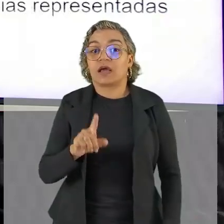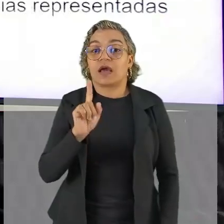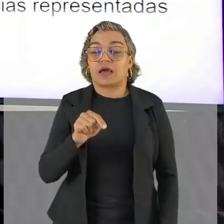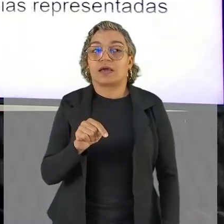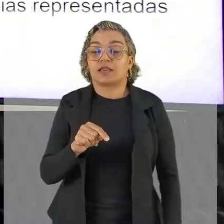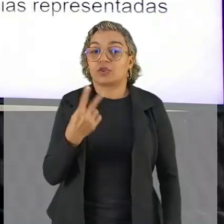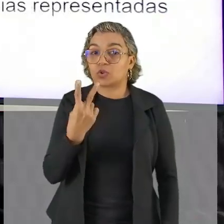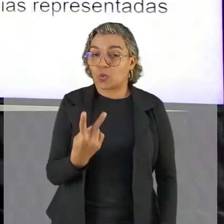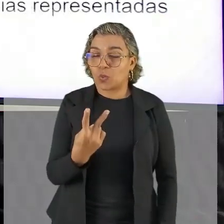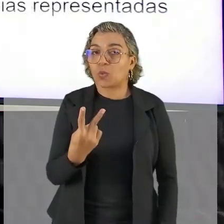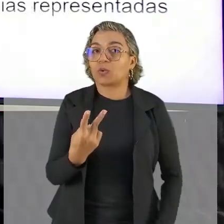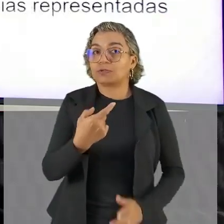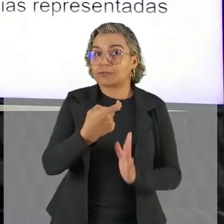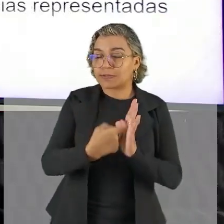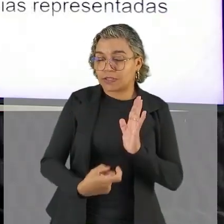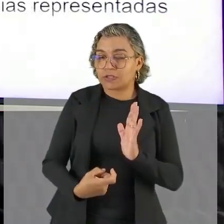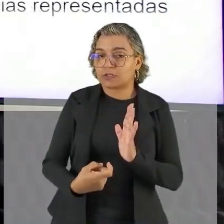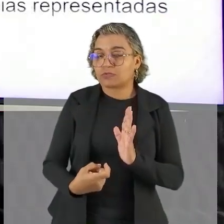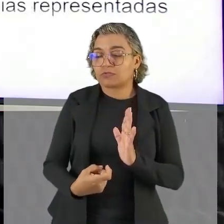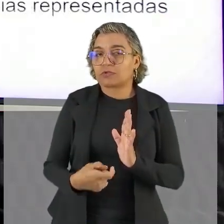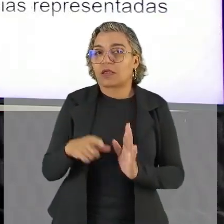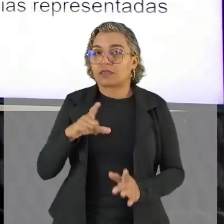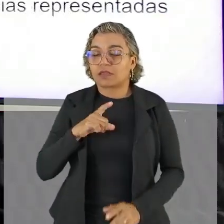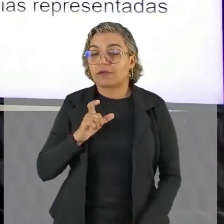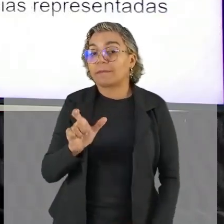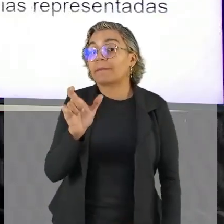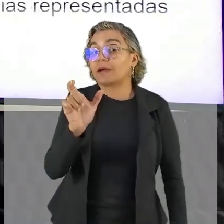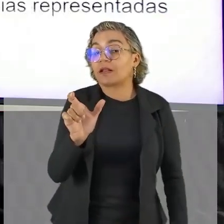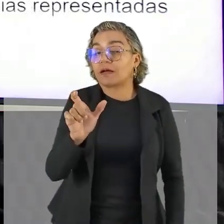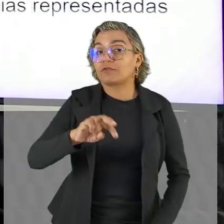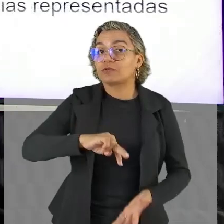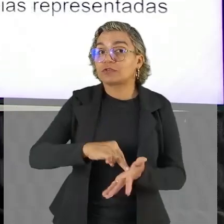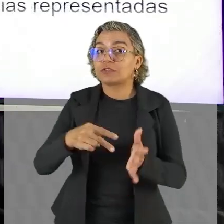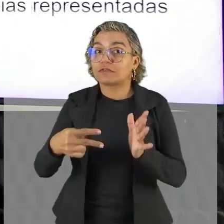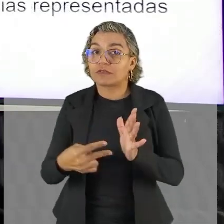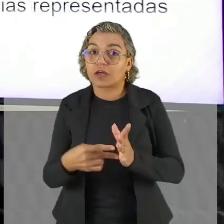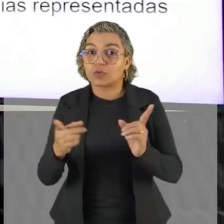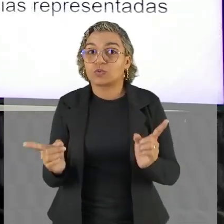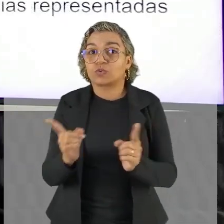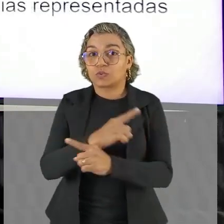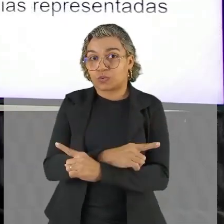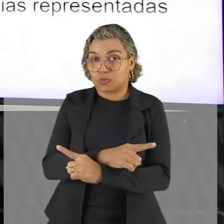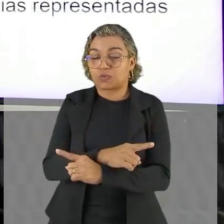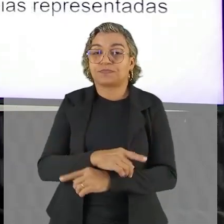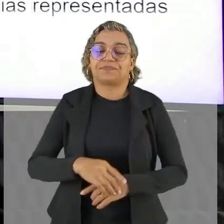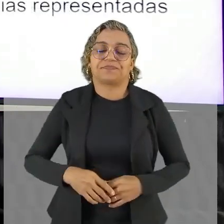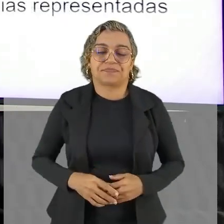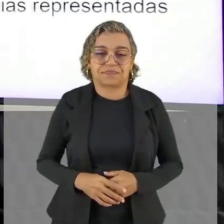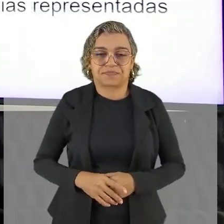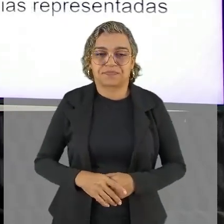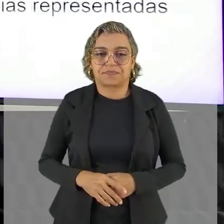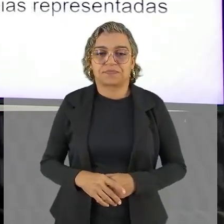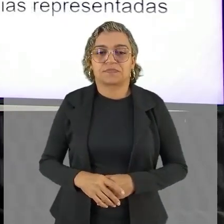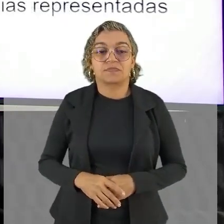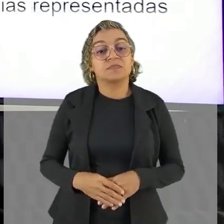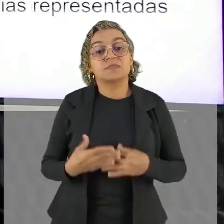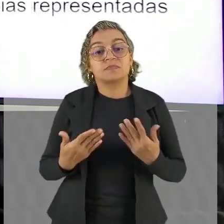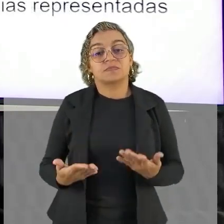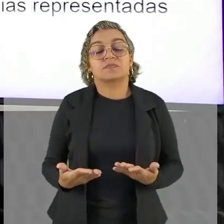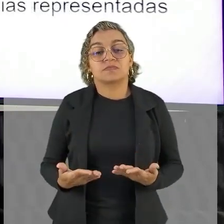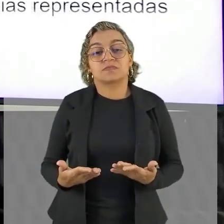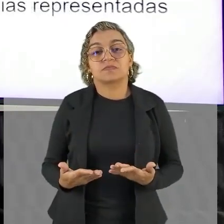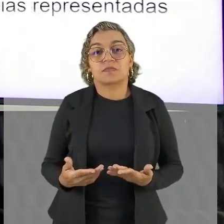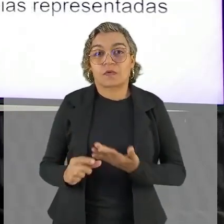porque são os dois textos, trabalham com palavras com significação contrária, ou significações contrárias. Então,